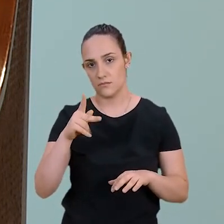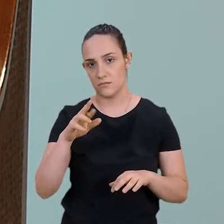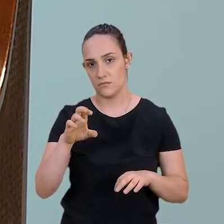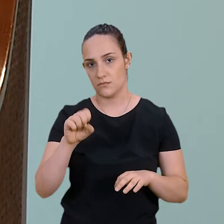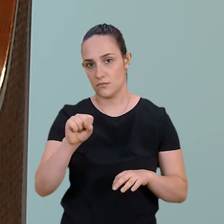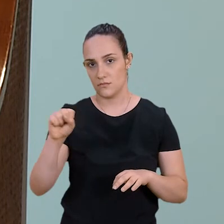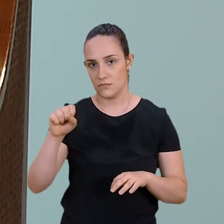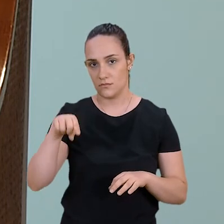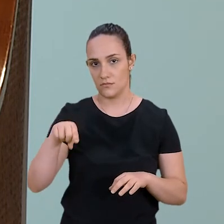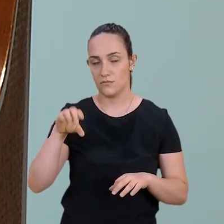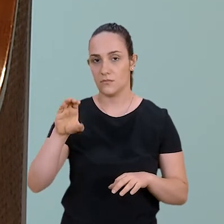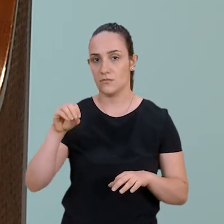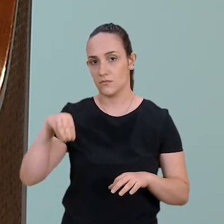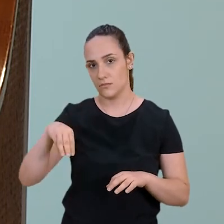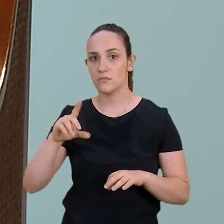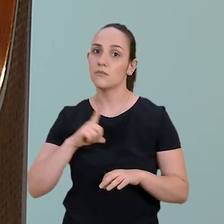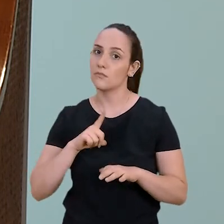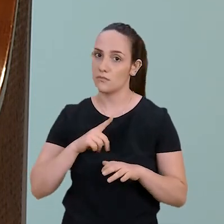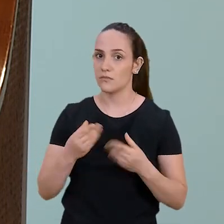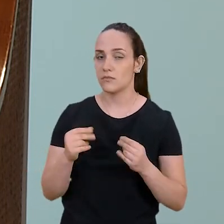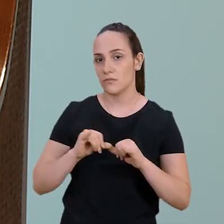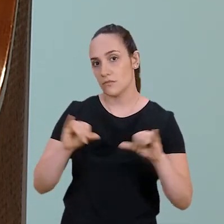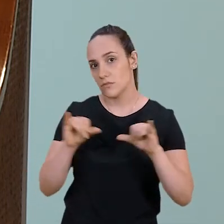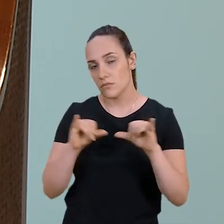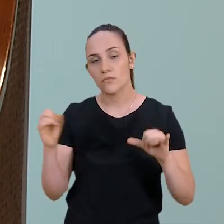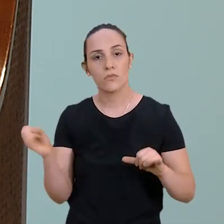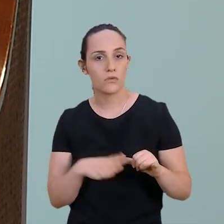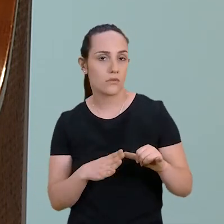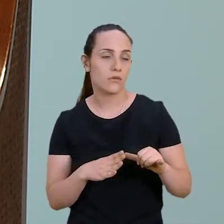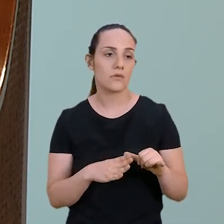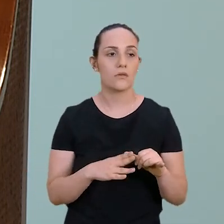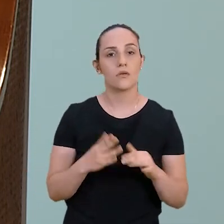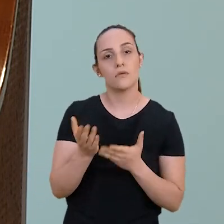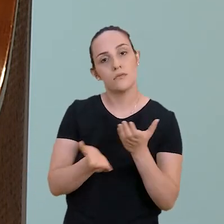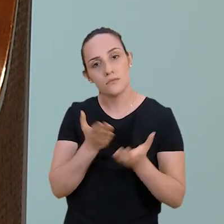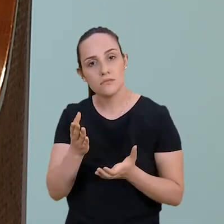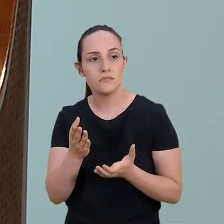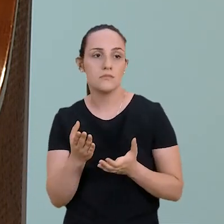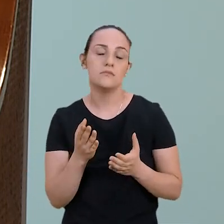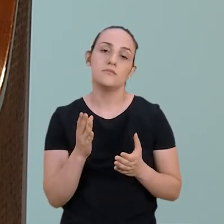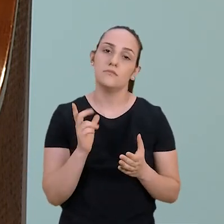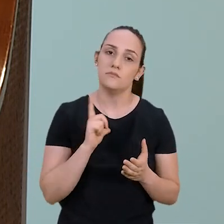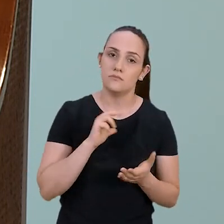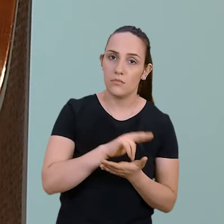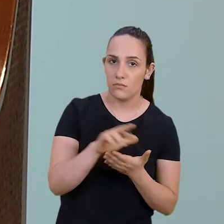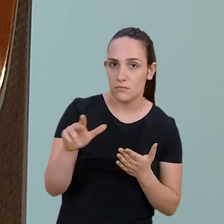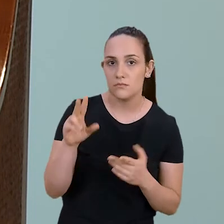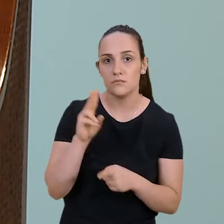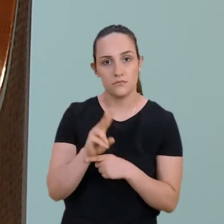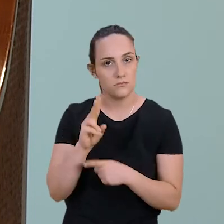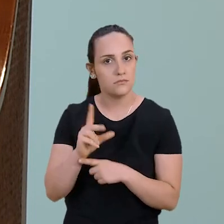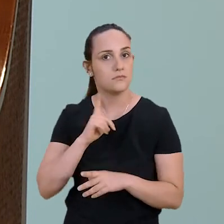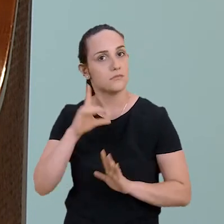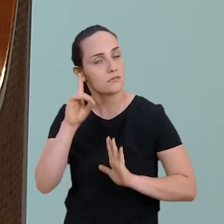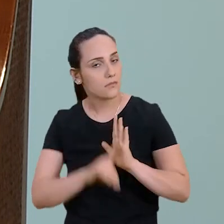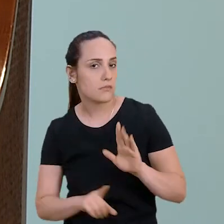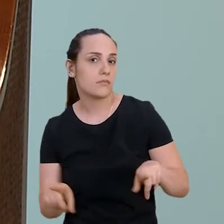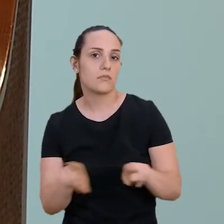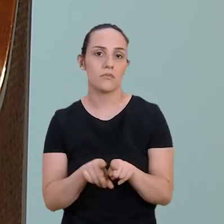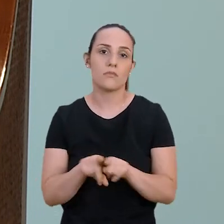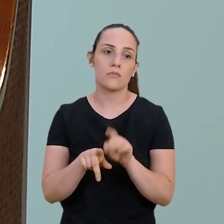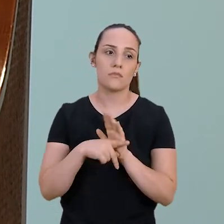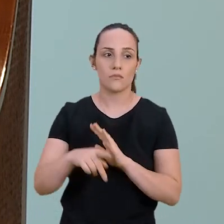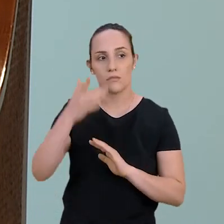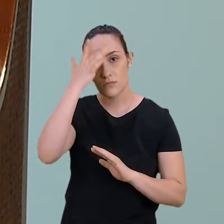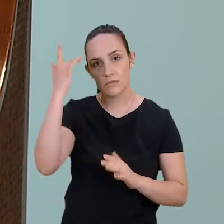gente posta, assim, muitas novidades sobre novas terapias, novos medicamentos, encaminhamentos, direitos que os pacientes